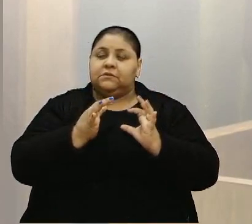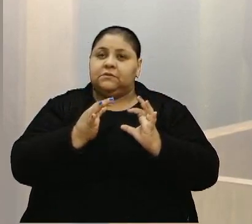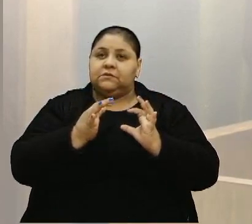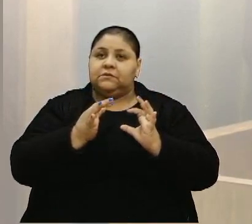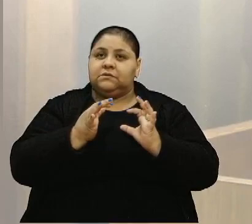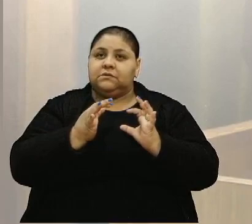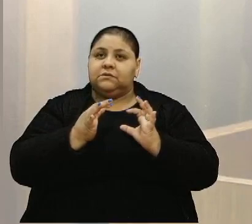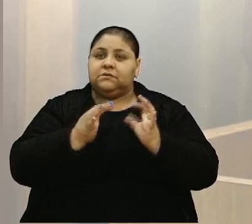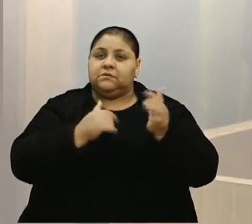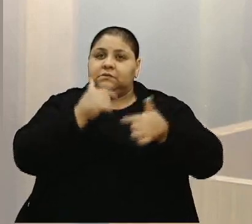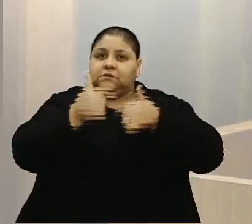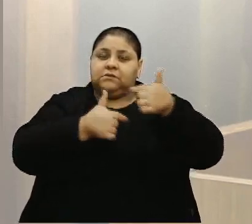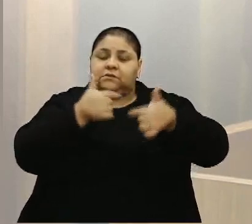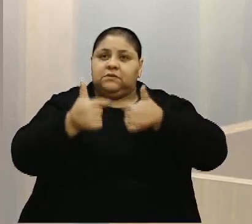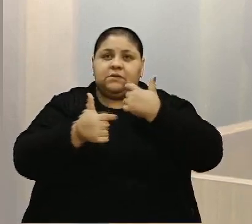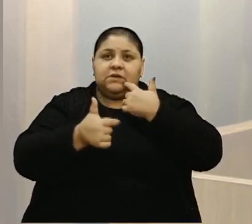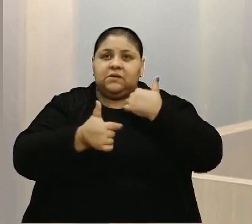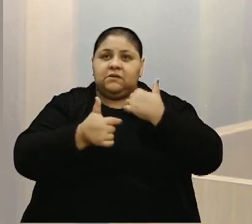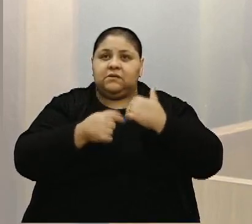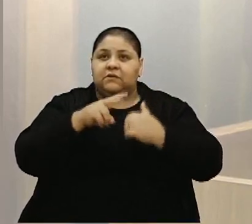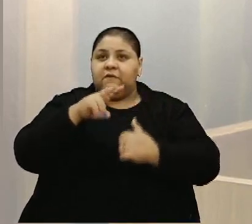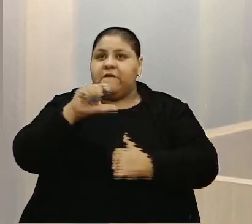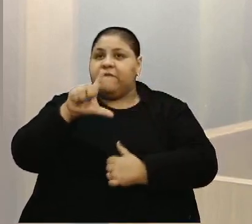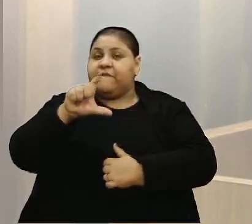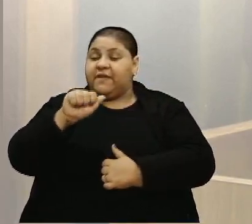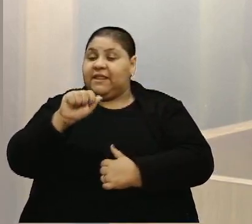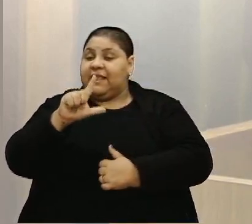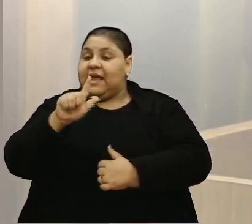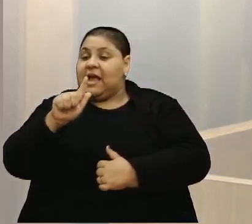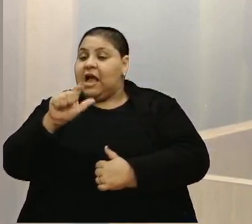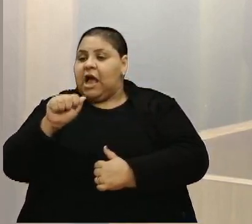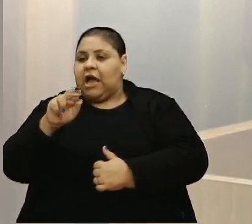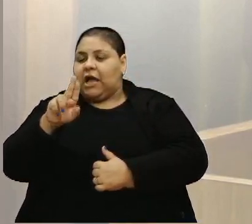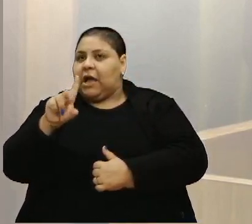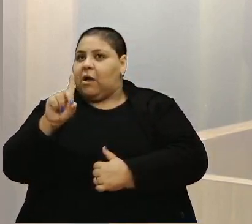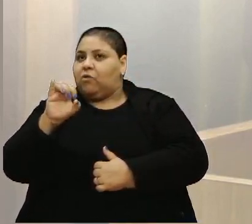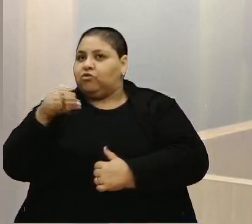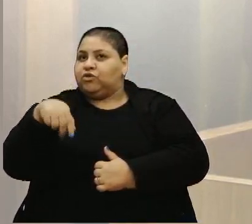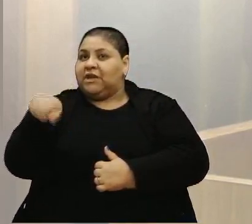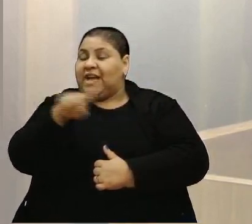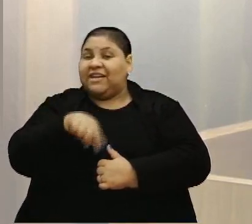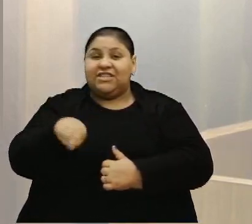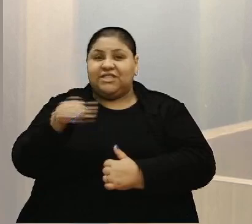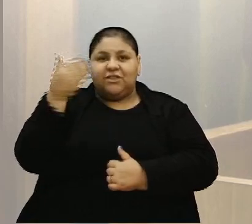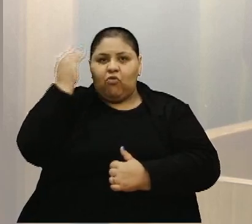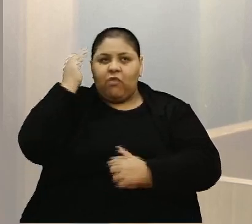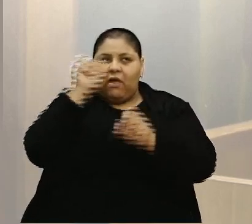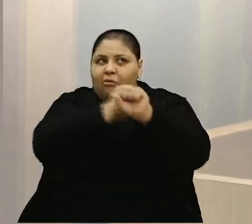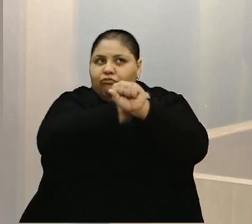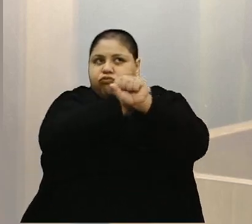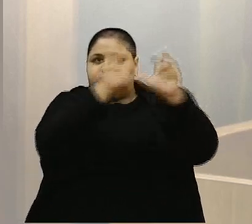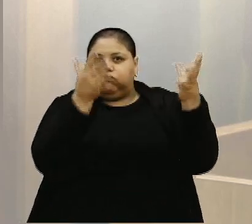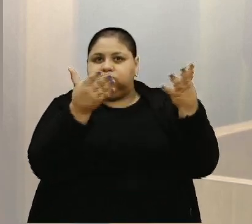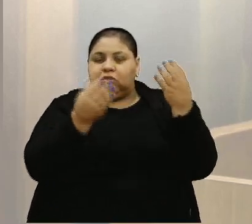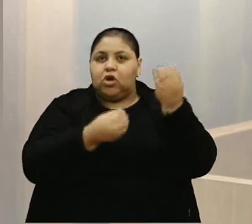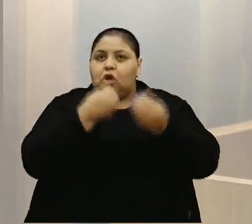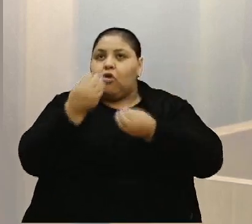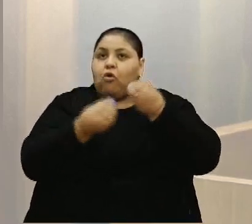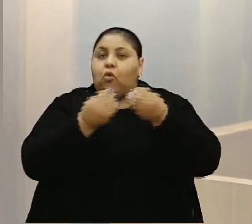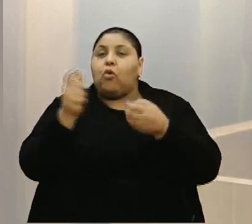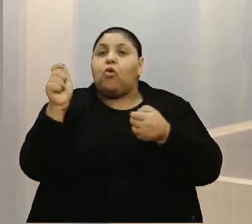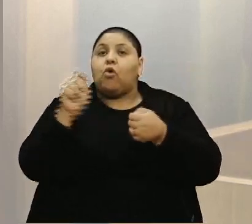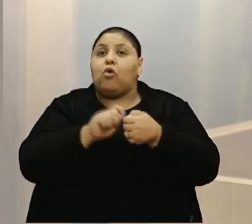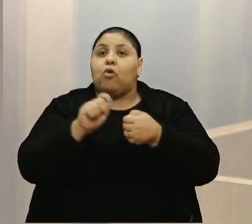para operar ali no Vila Gaudí. Mas a gente não tem outro esclarecimento sobre como eles estão